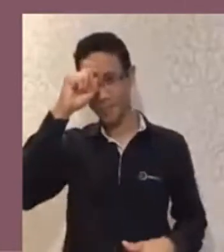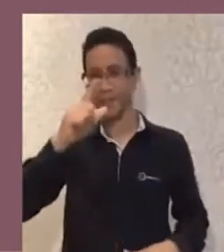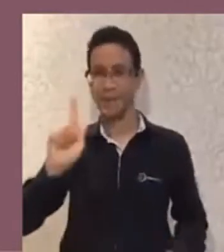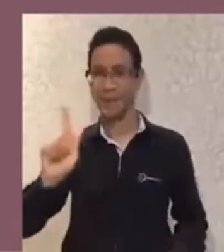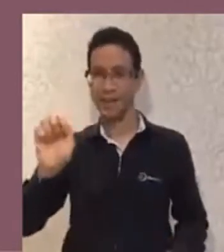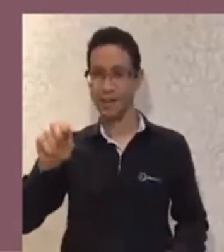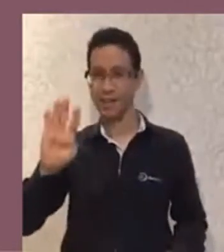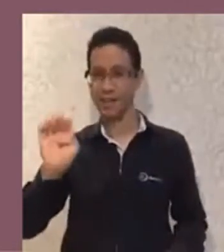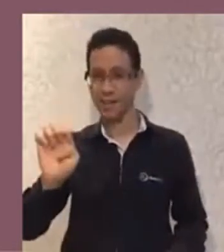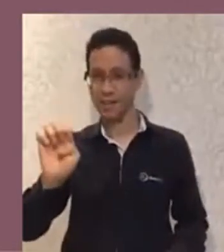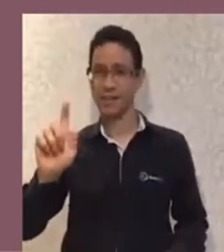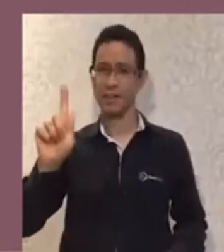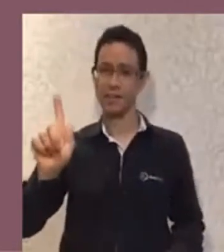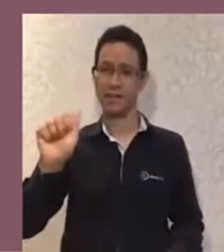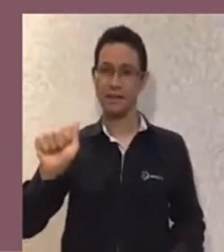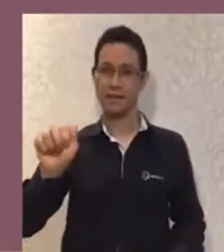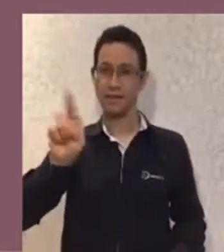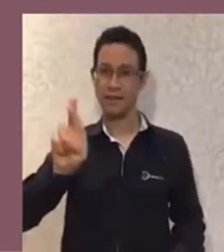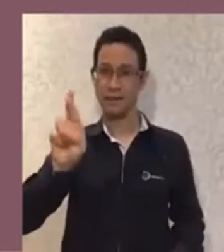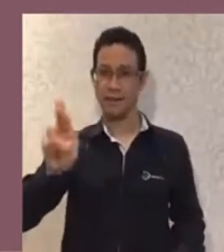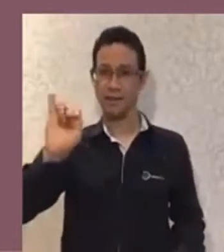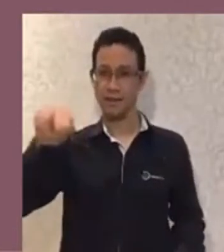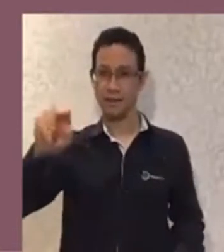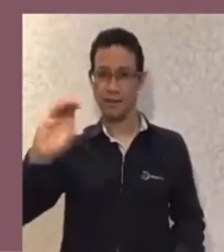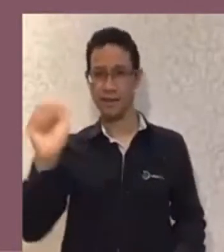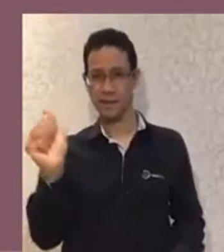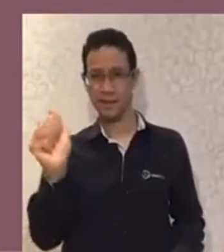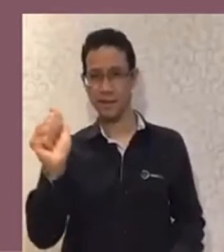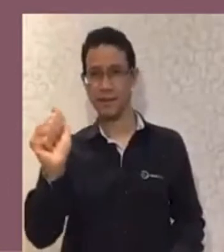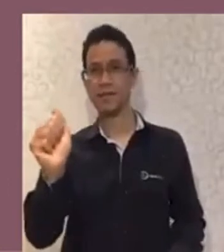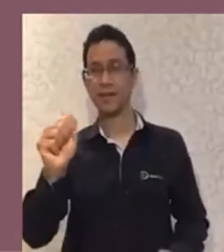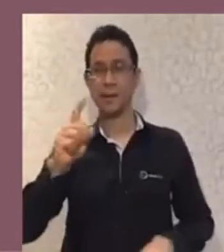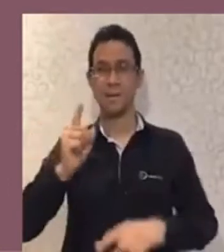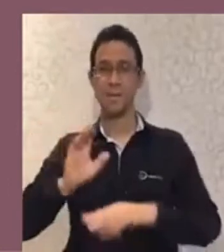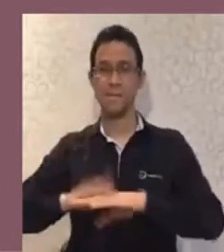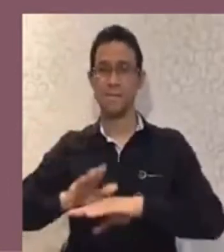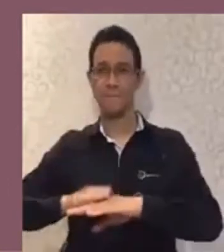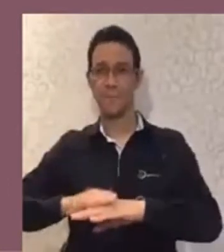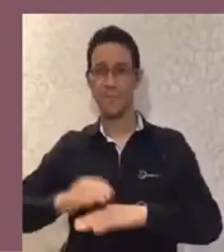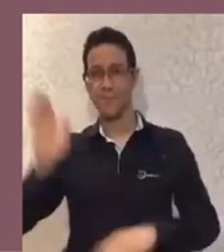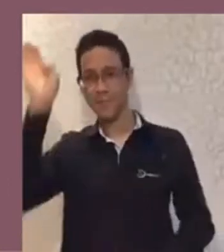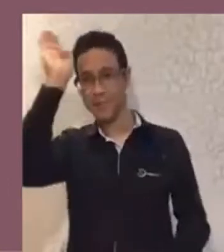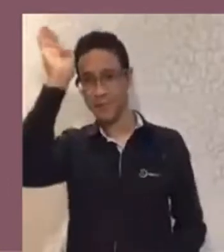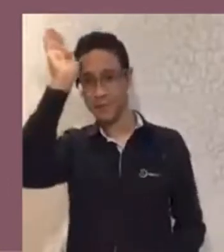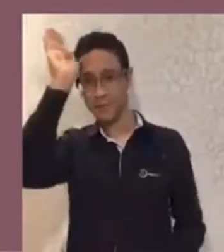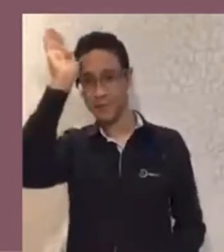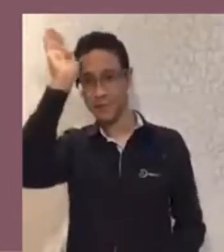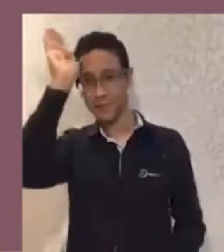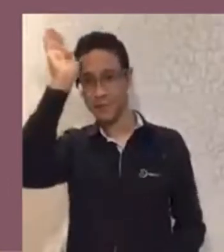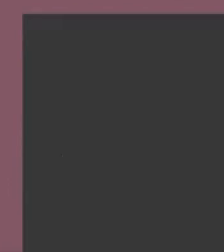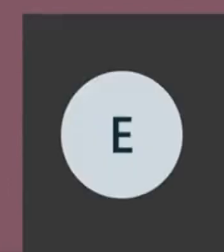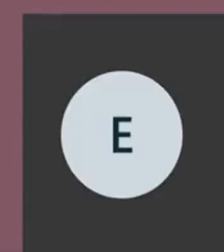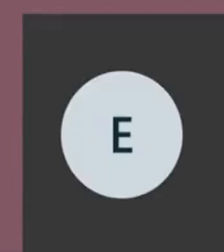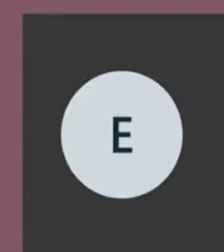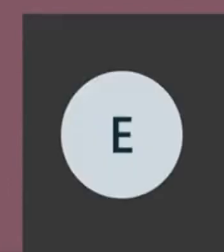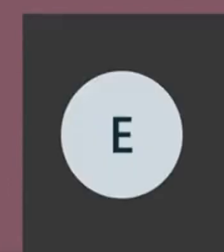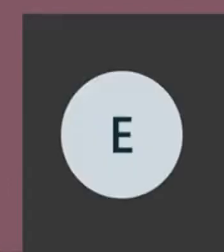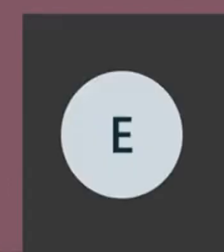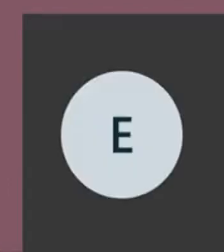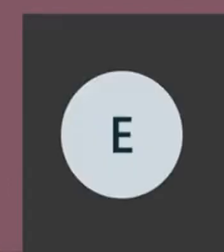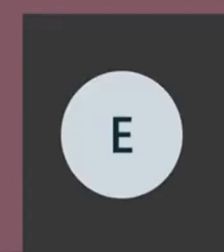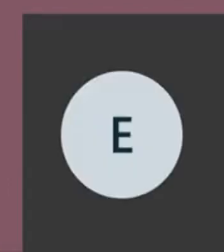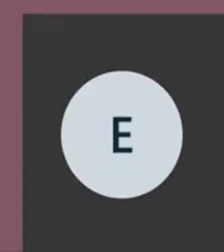2008, Garrincha, uma produção do Sesc até em 2016, Irmandade, em